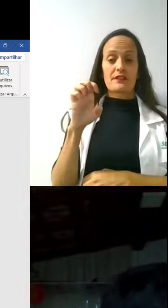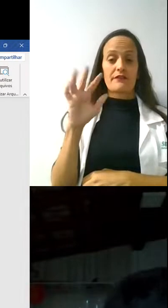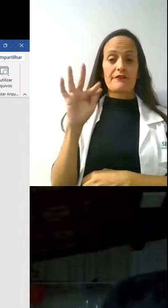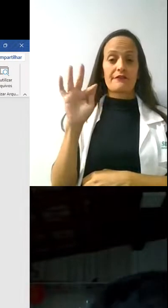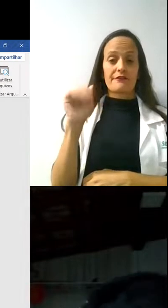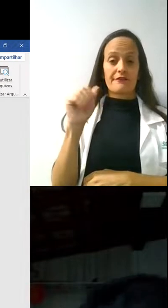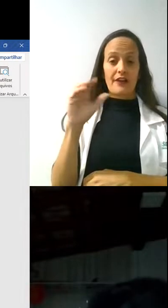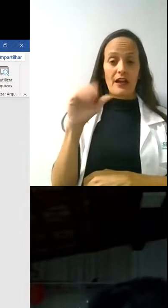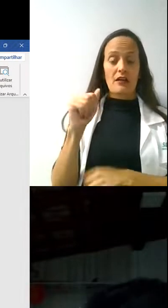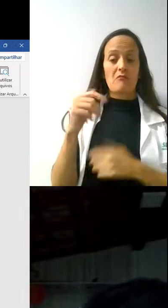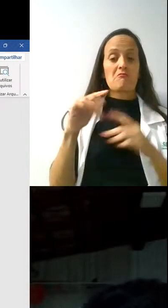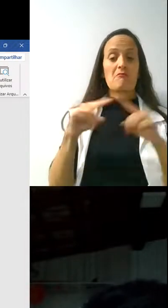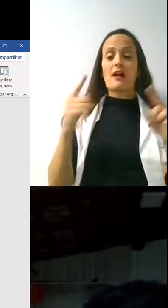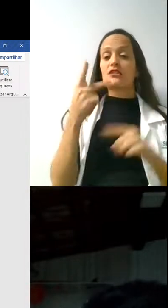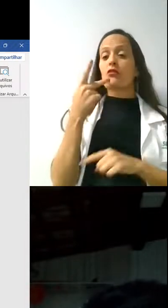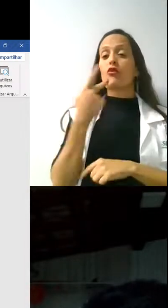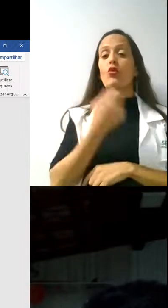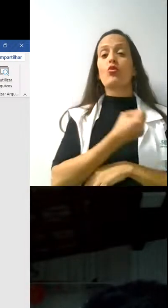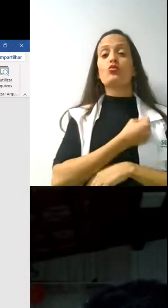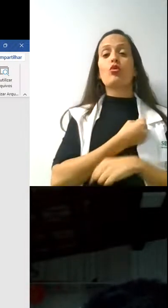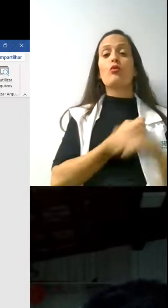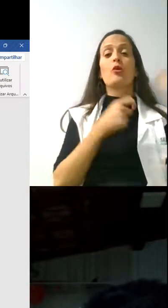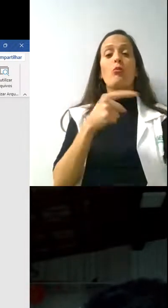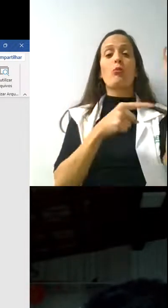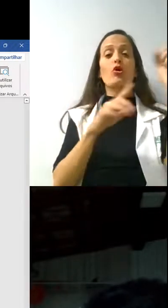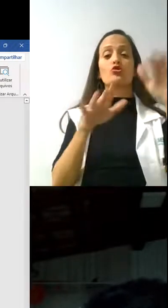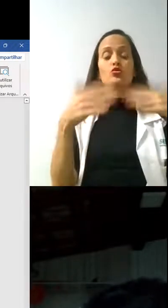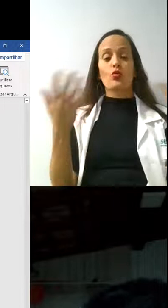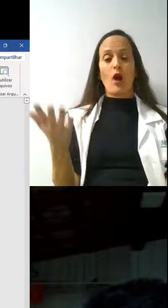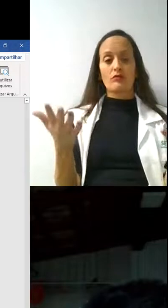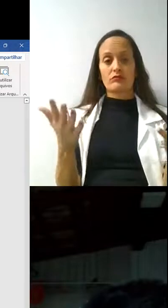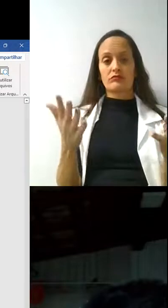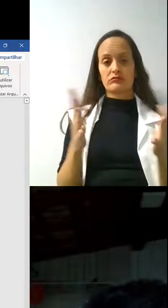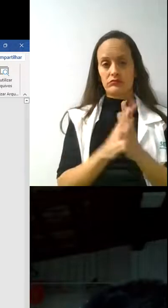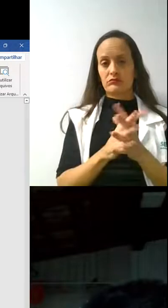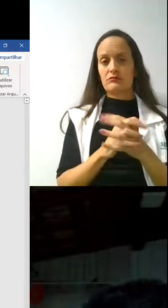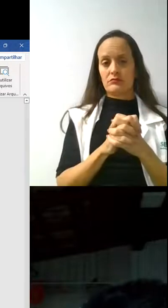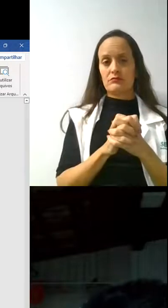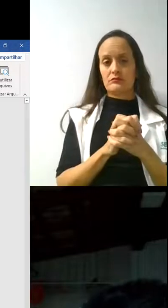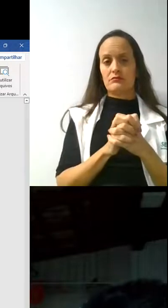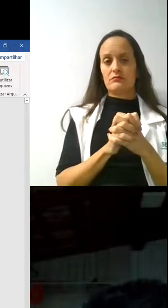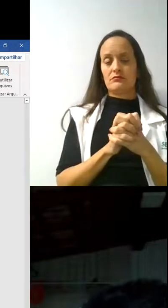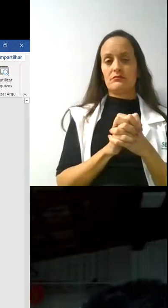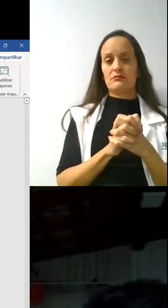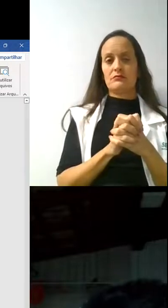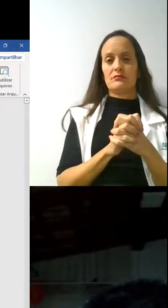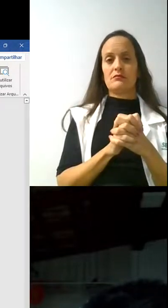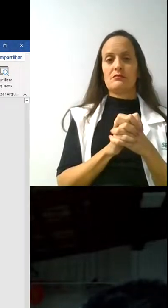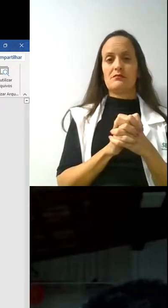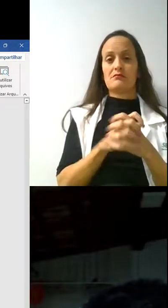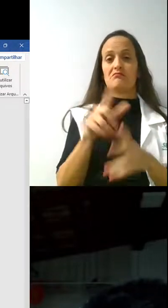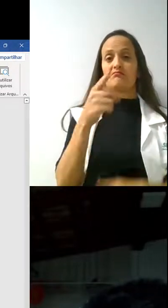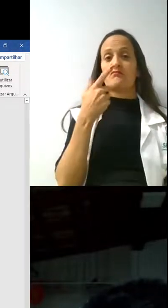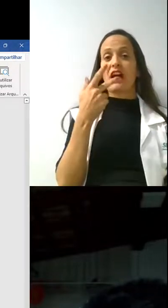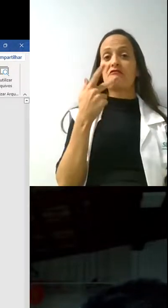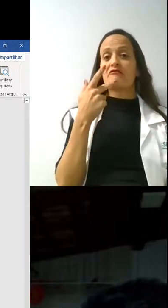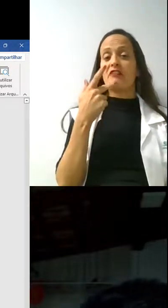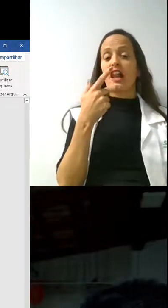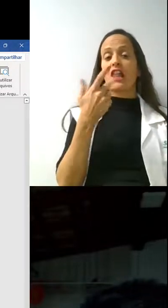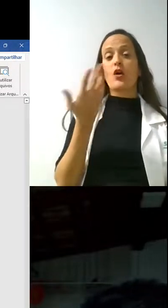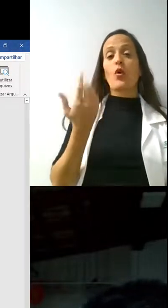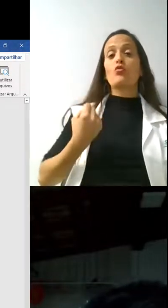chave faca simples NF, vou chamar ela aqui, ó, de NF, que foi o código que ele usou aqui, certo?